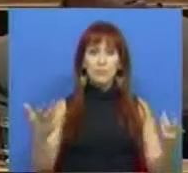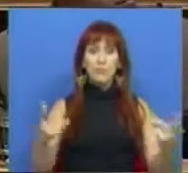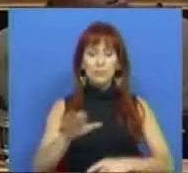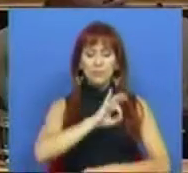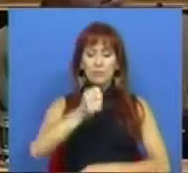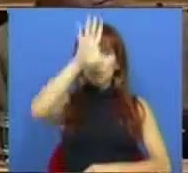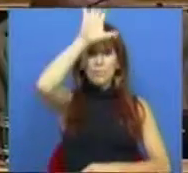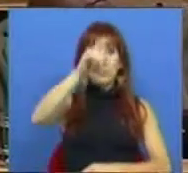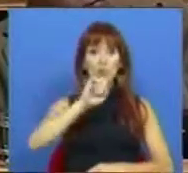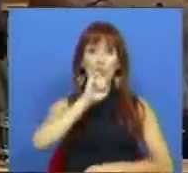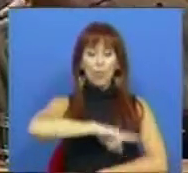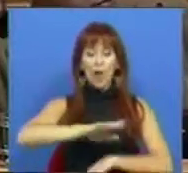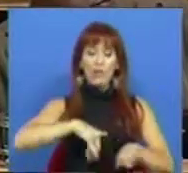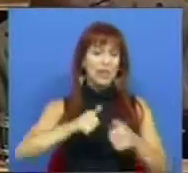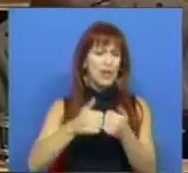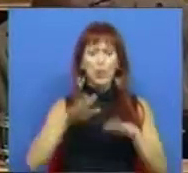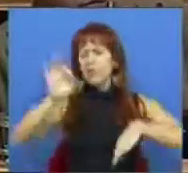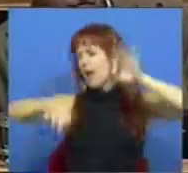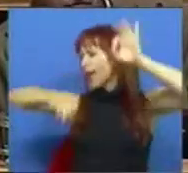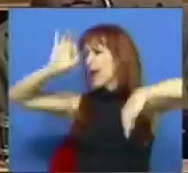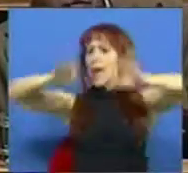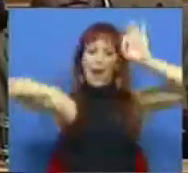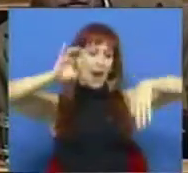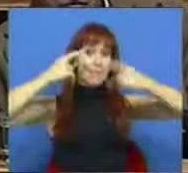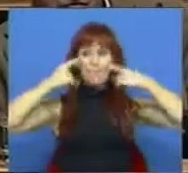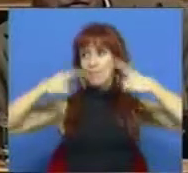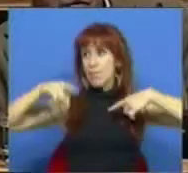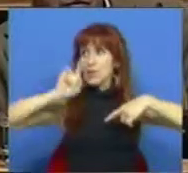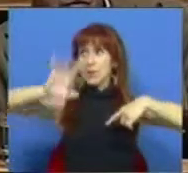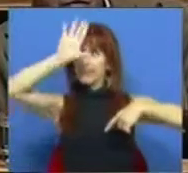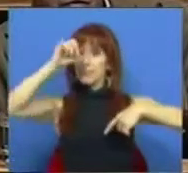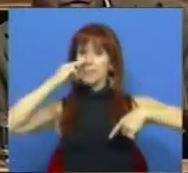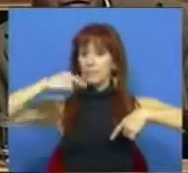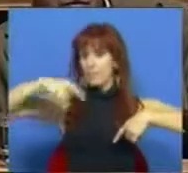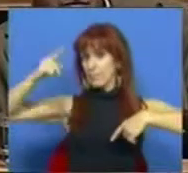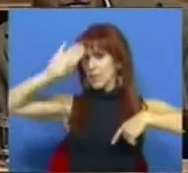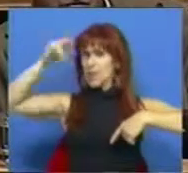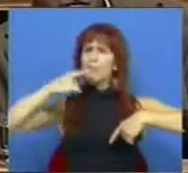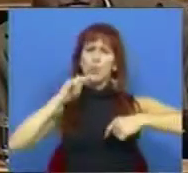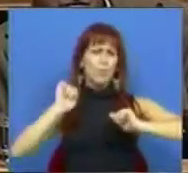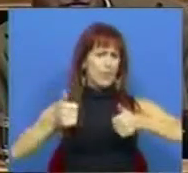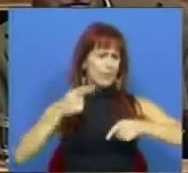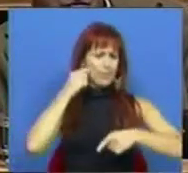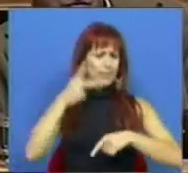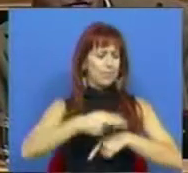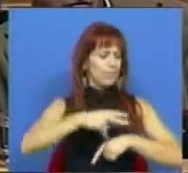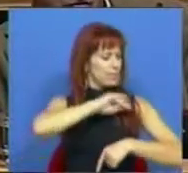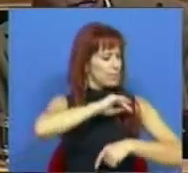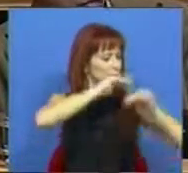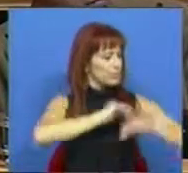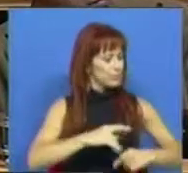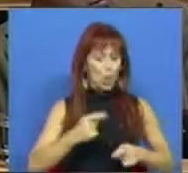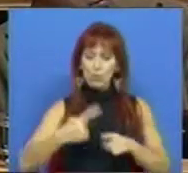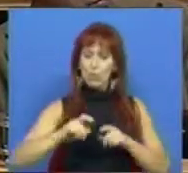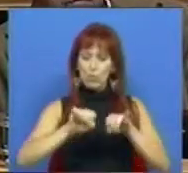o Sr. Primeiro-Ministro pode fazer todos os malabarismos para mostrar à chanceler alemã que sabe muito bem como cortar nos salários ou cortar